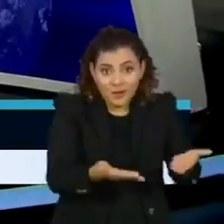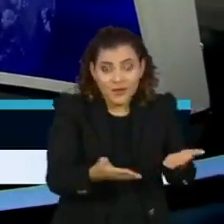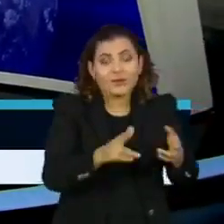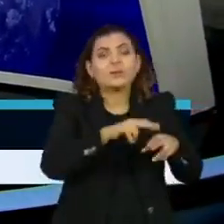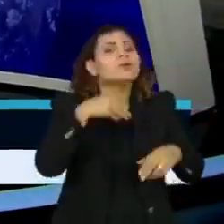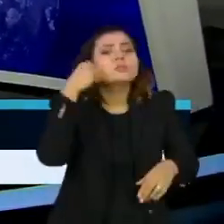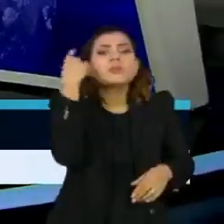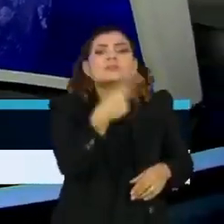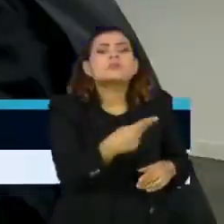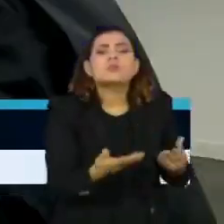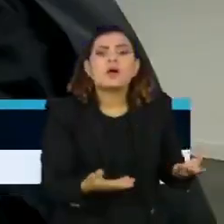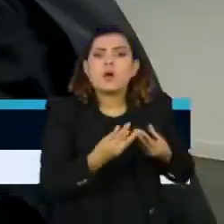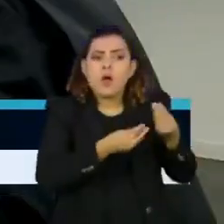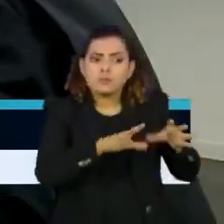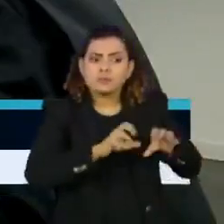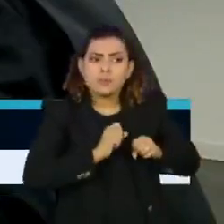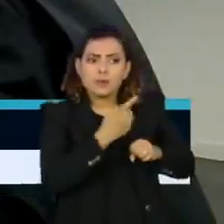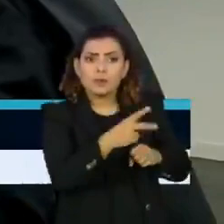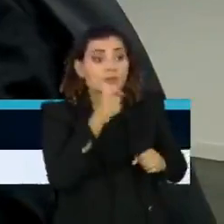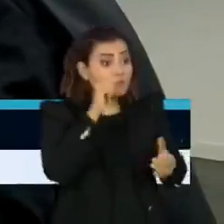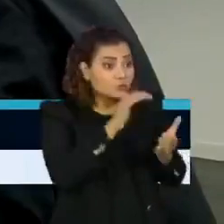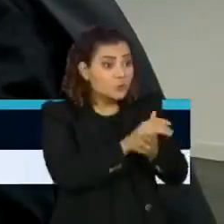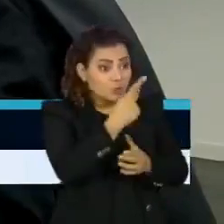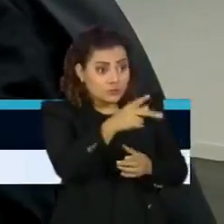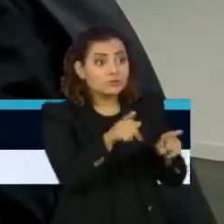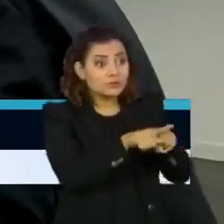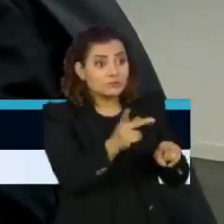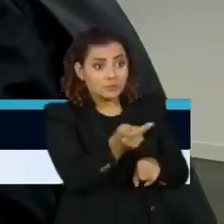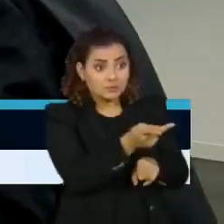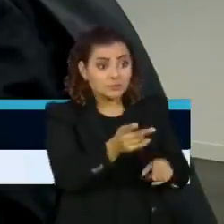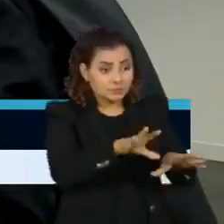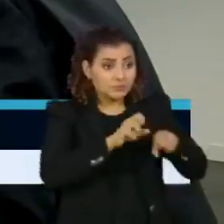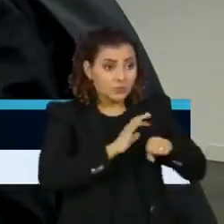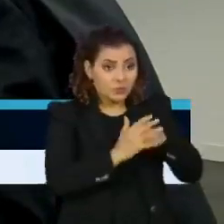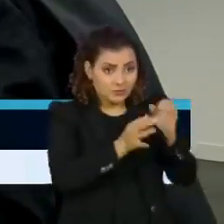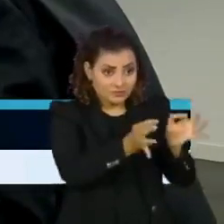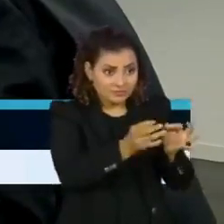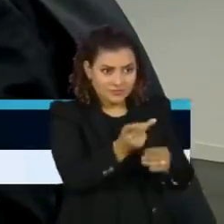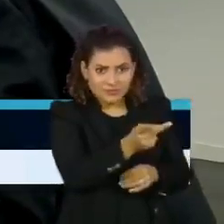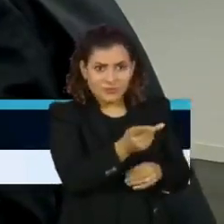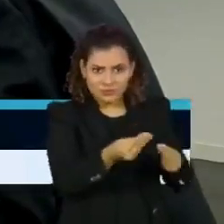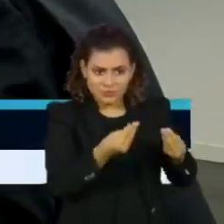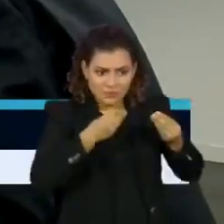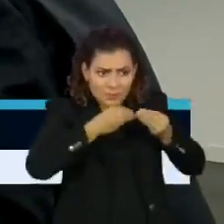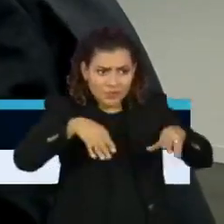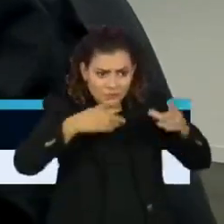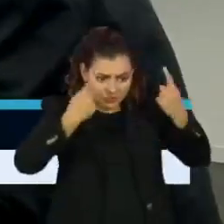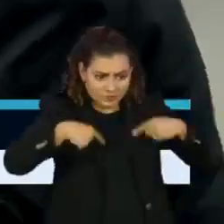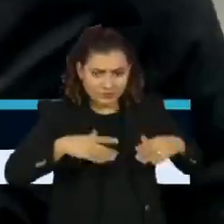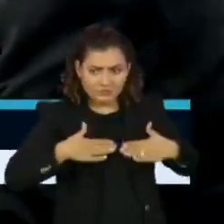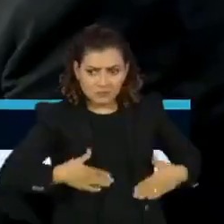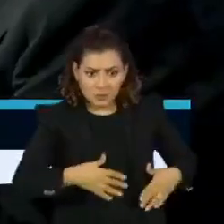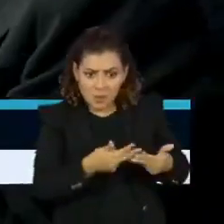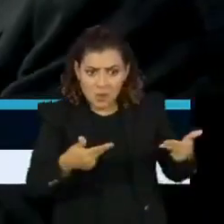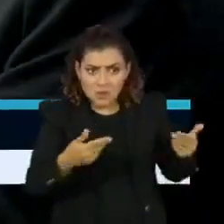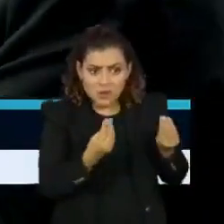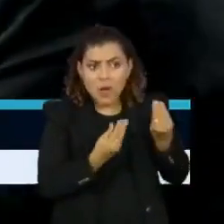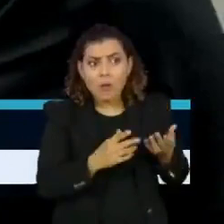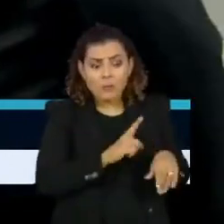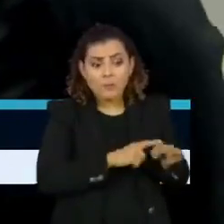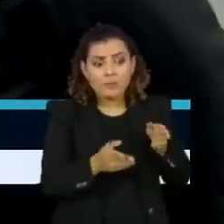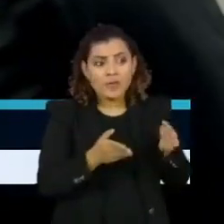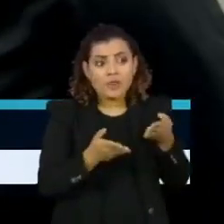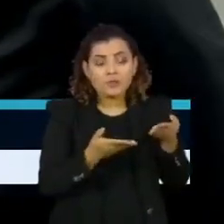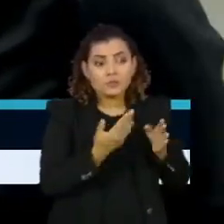experiência é o quê que vocês em você e sua esposa né pegar um coronavírus ficaram com algumas sequelas como estamos sentindo E como